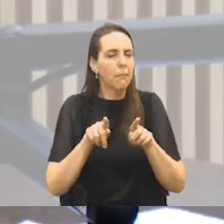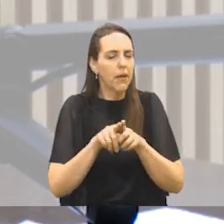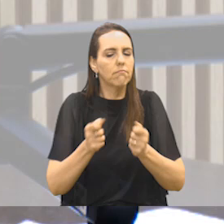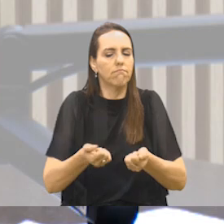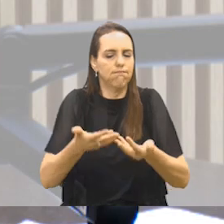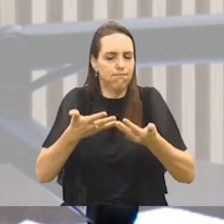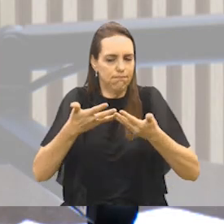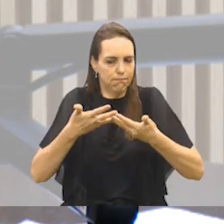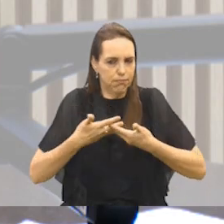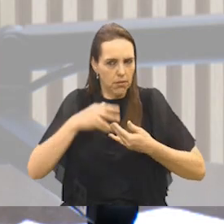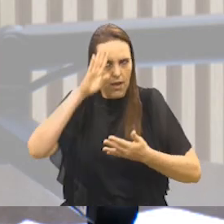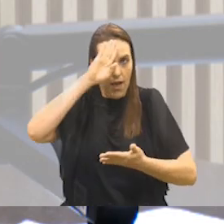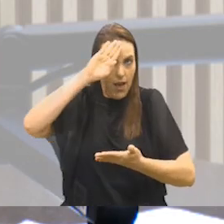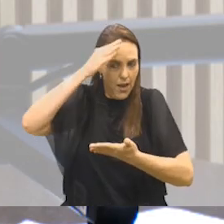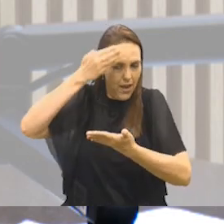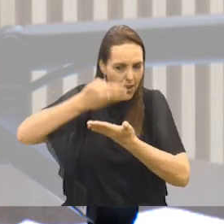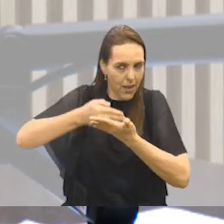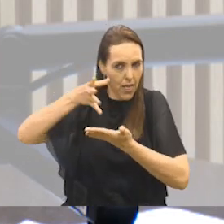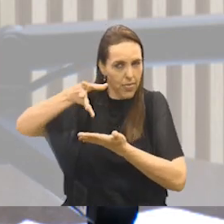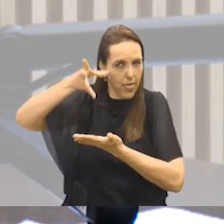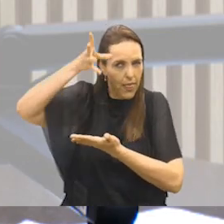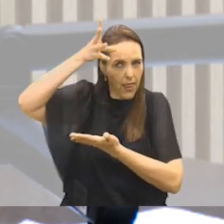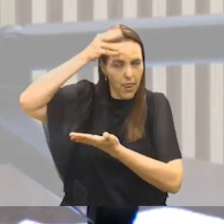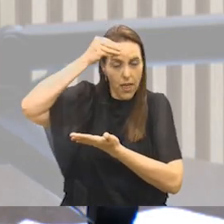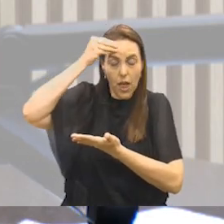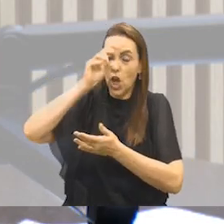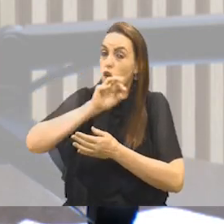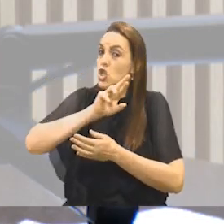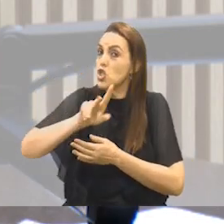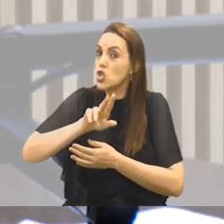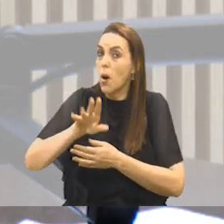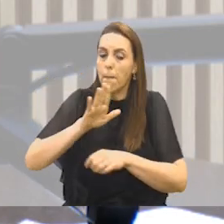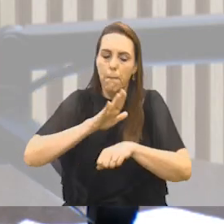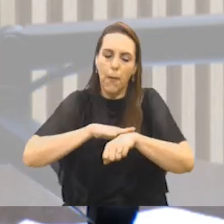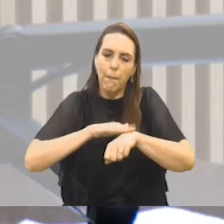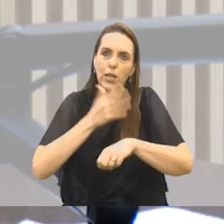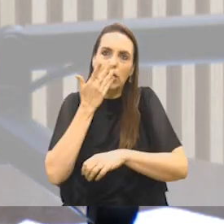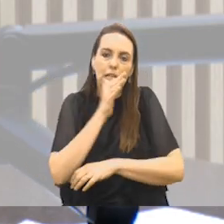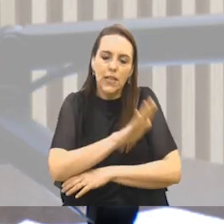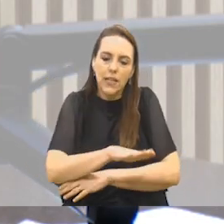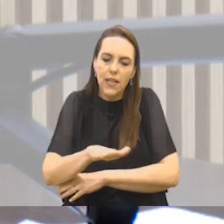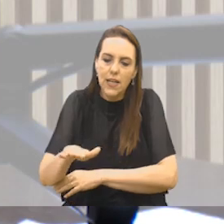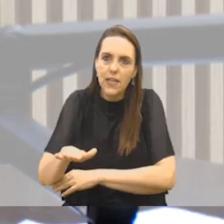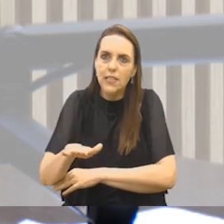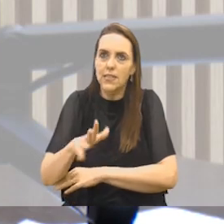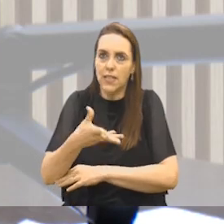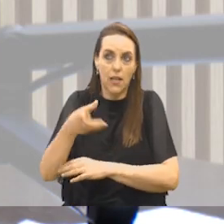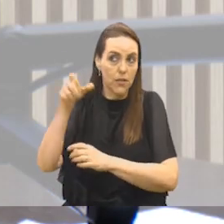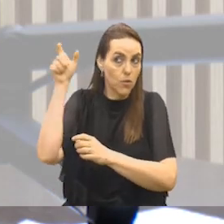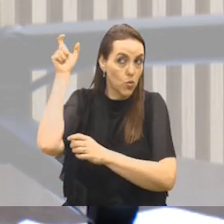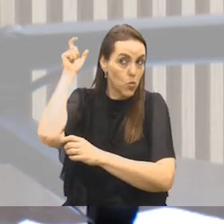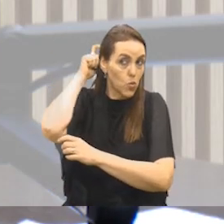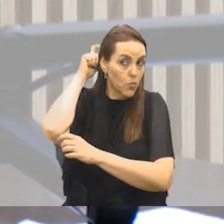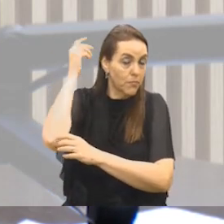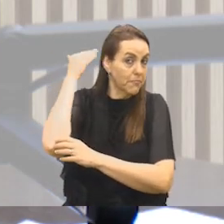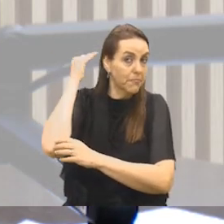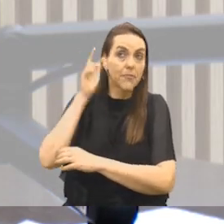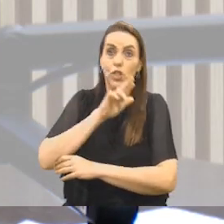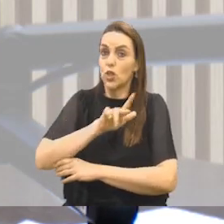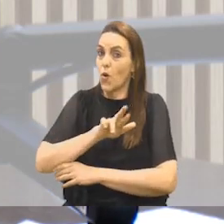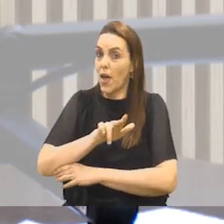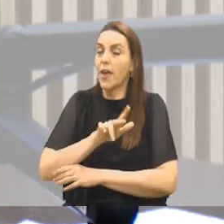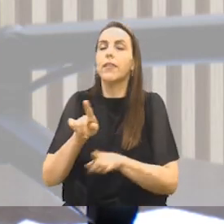religioso. E nós trazemos essas crenças, não só de momentos de quando éramos crianças que estão lá no